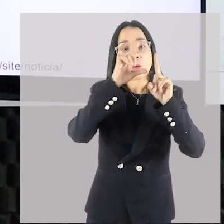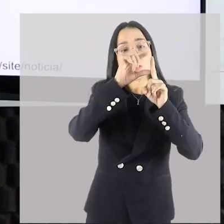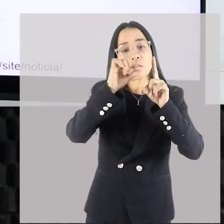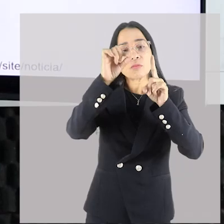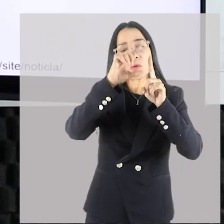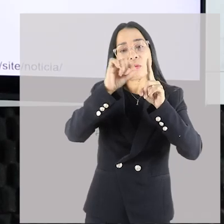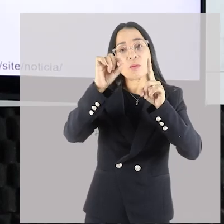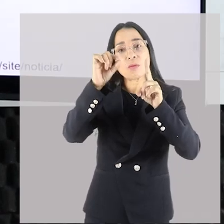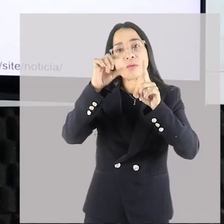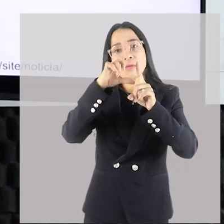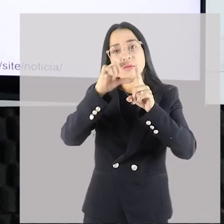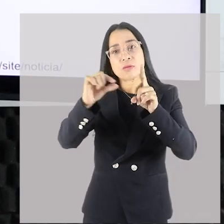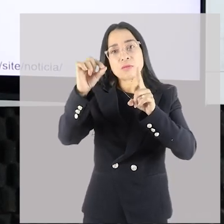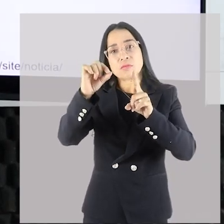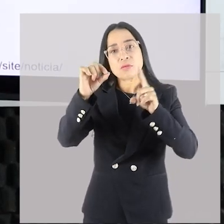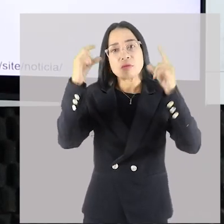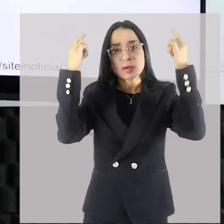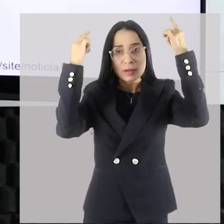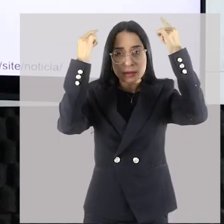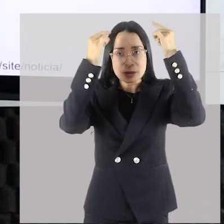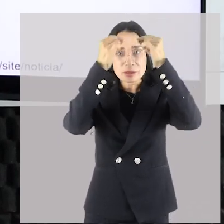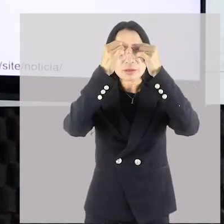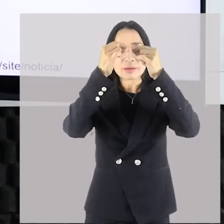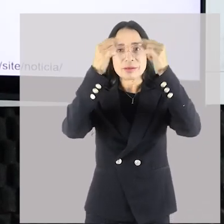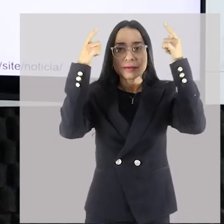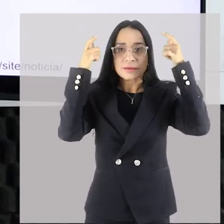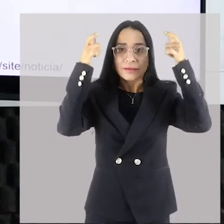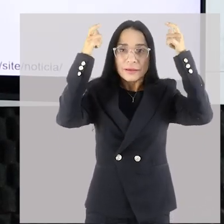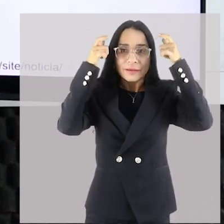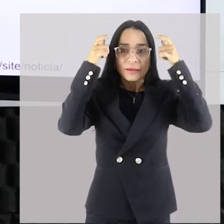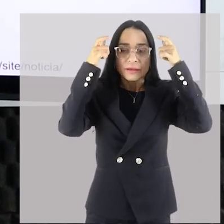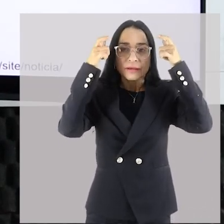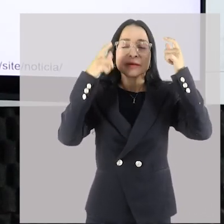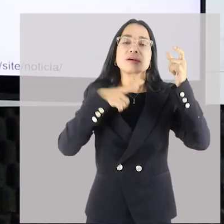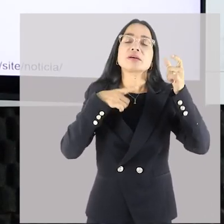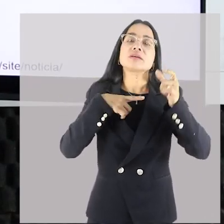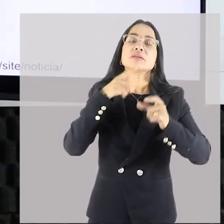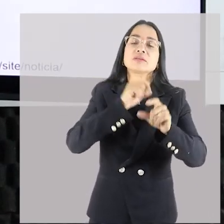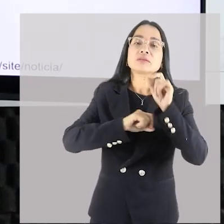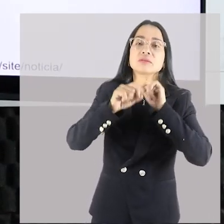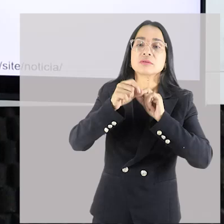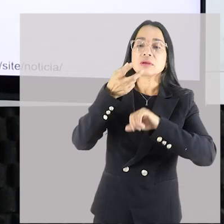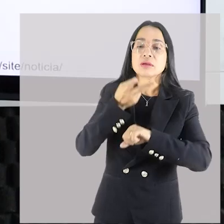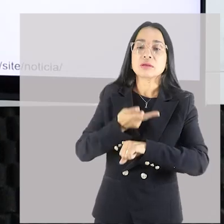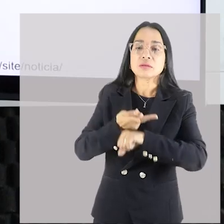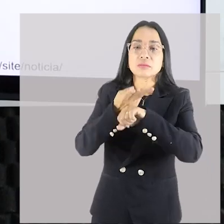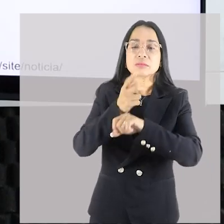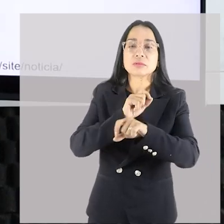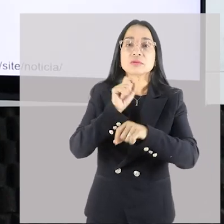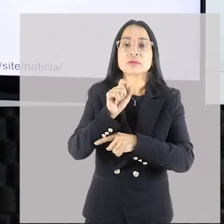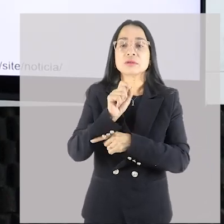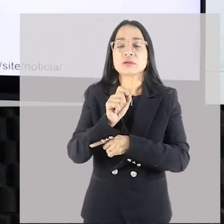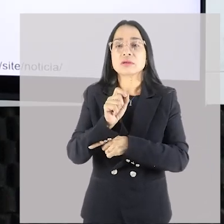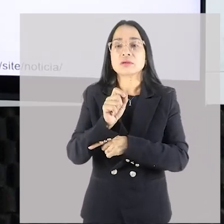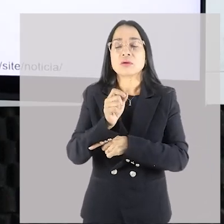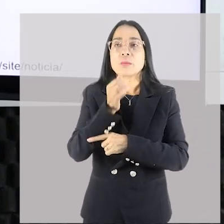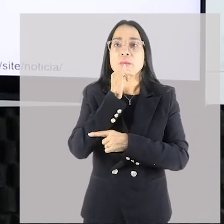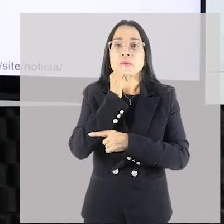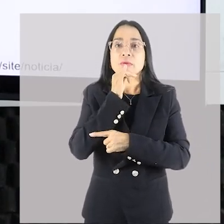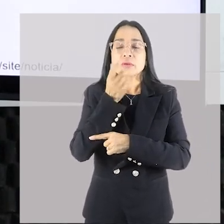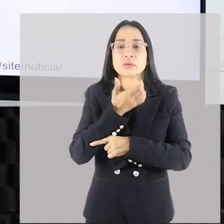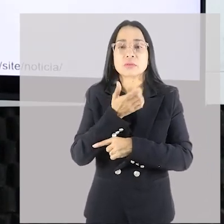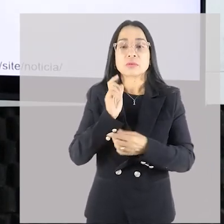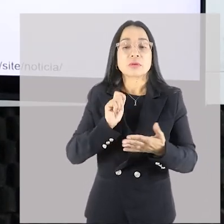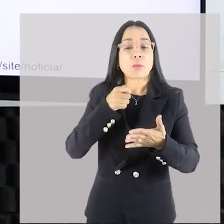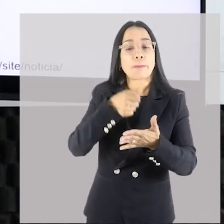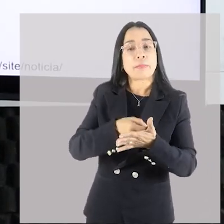folhas e tinham essas premiações, tá? Que eram, por exemplo, eles